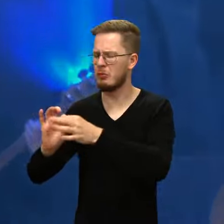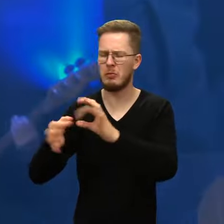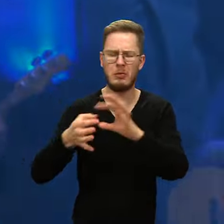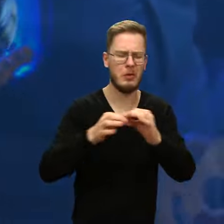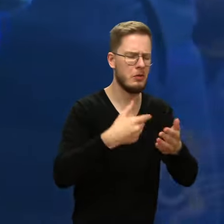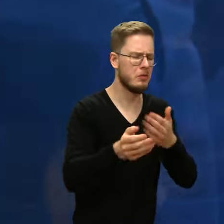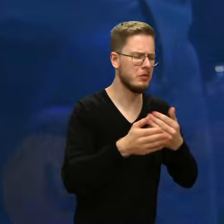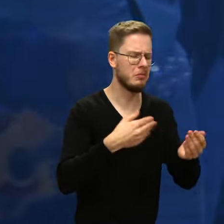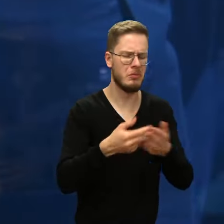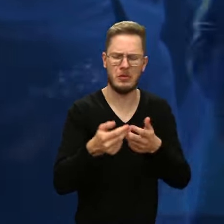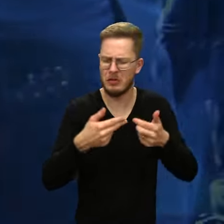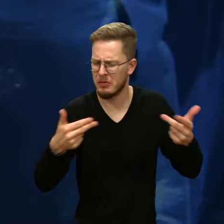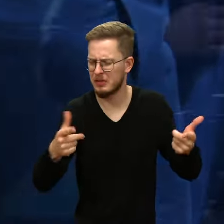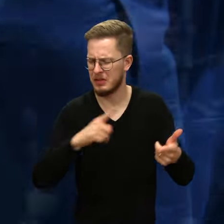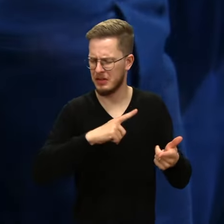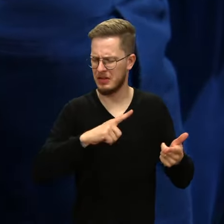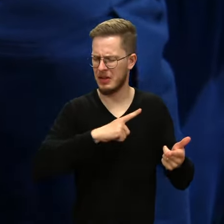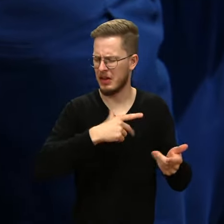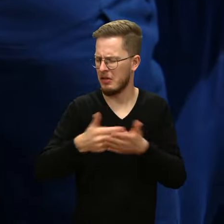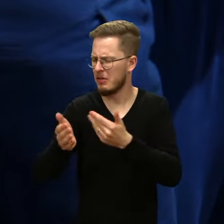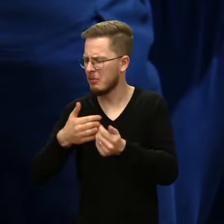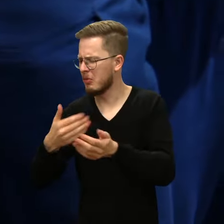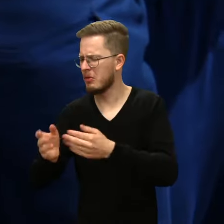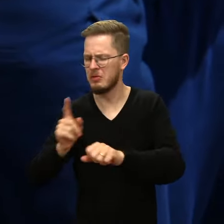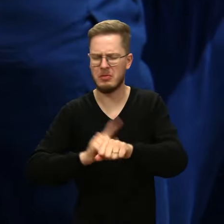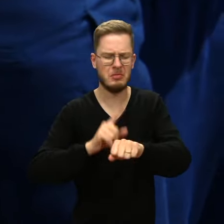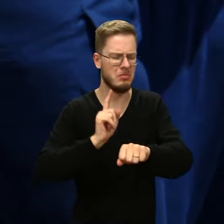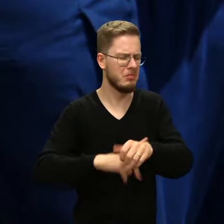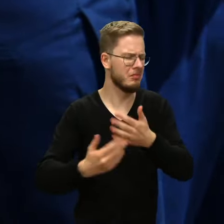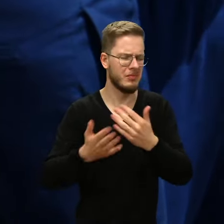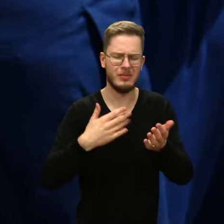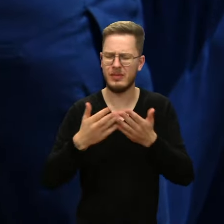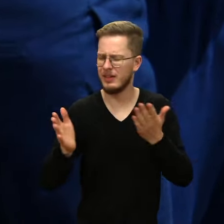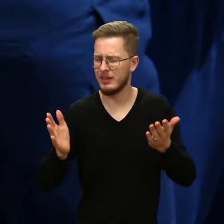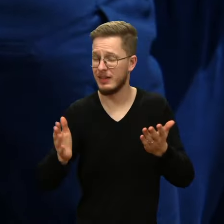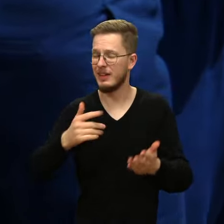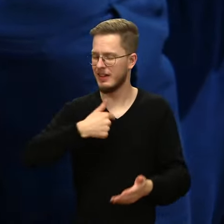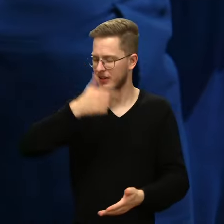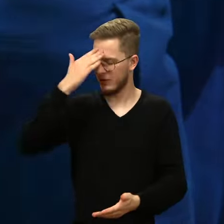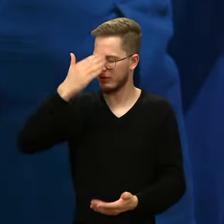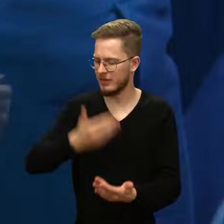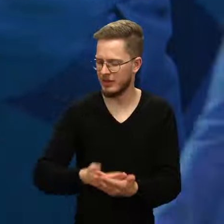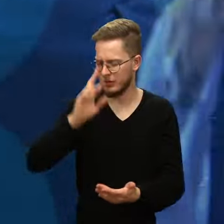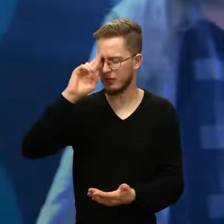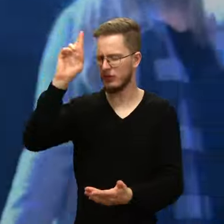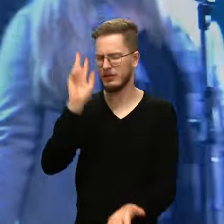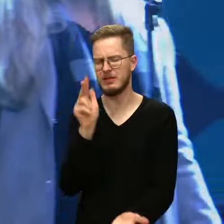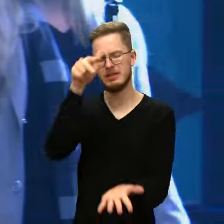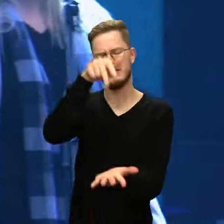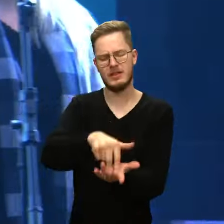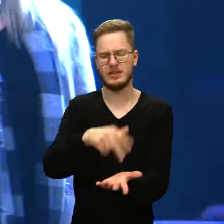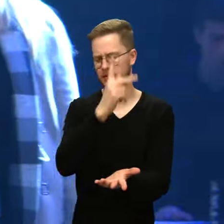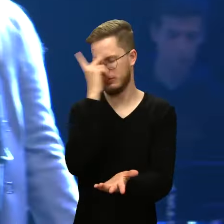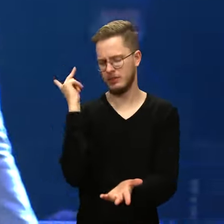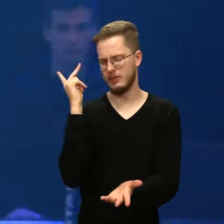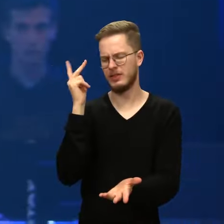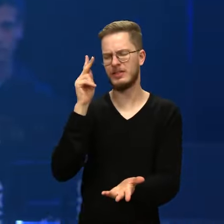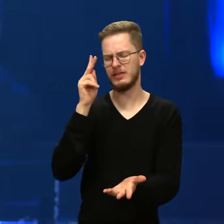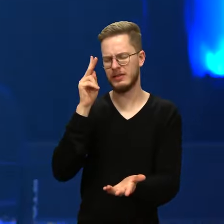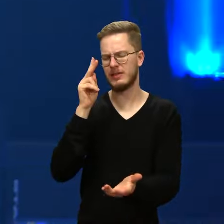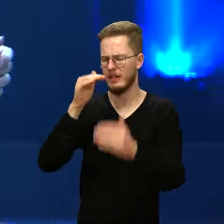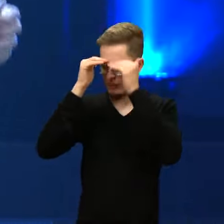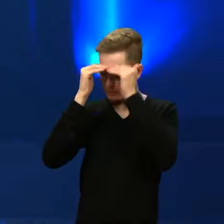do que o que o tempo diz. Senhor, eu creio que o Senhor está levantando pessoas que vão guardar a